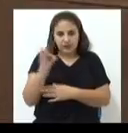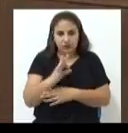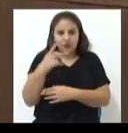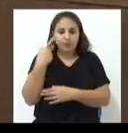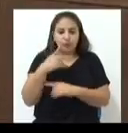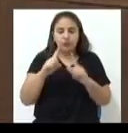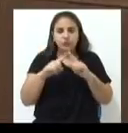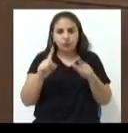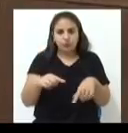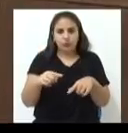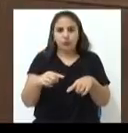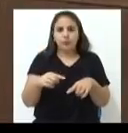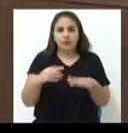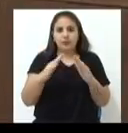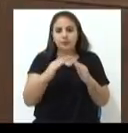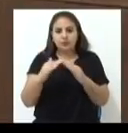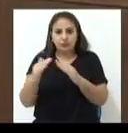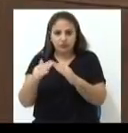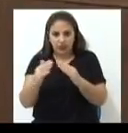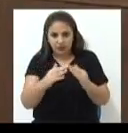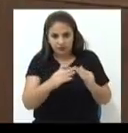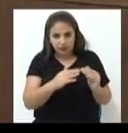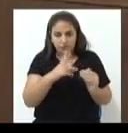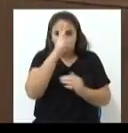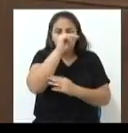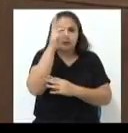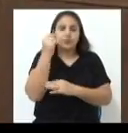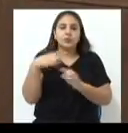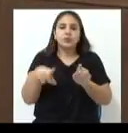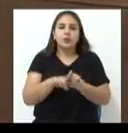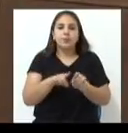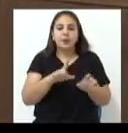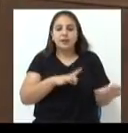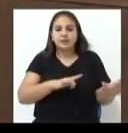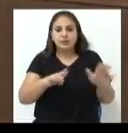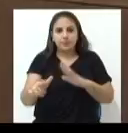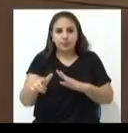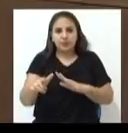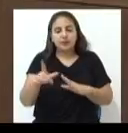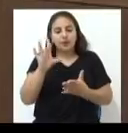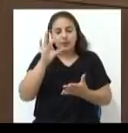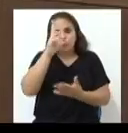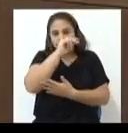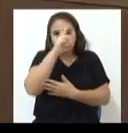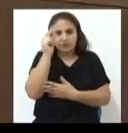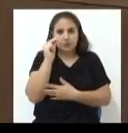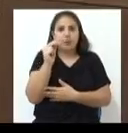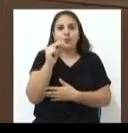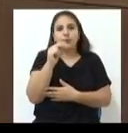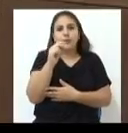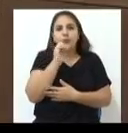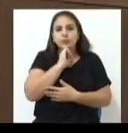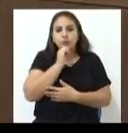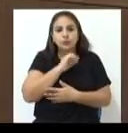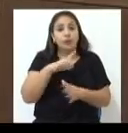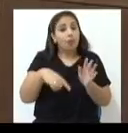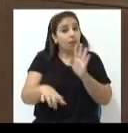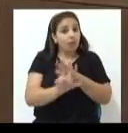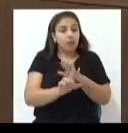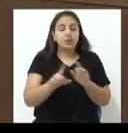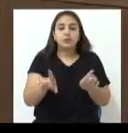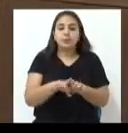políticas públicas habitacionais do município, né? Criando a Semana Municipal do Idoso por lei, né? E outras